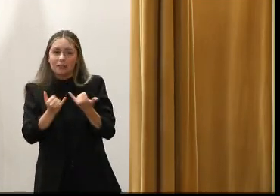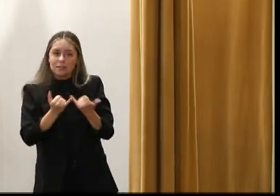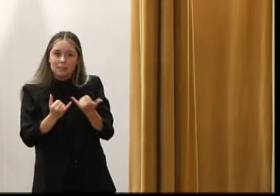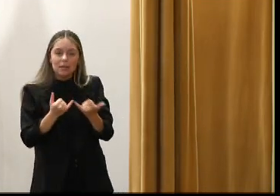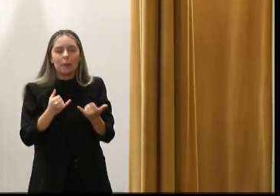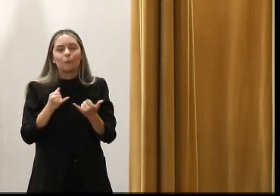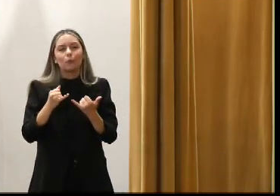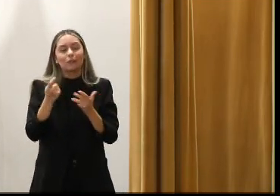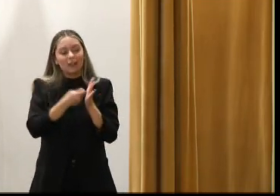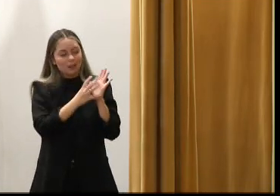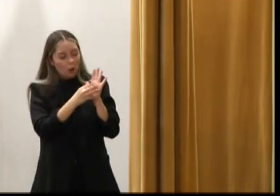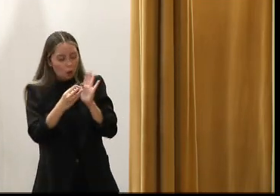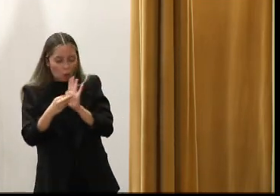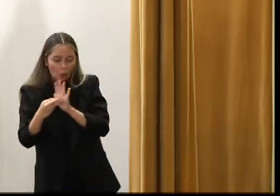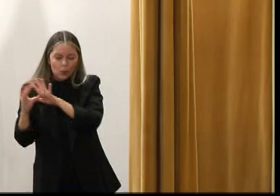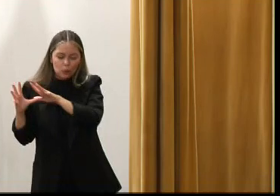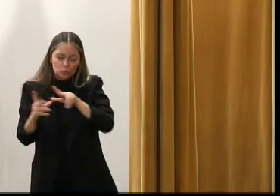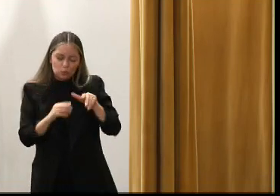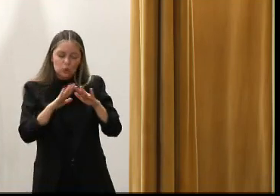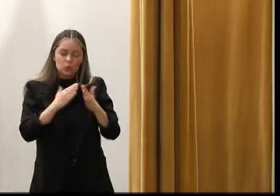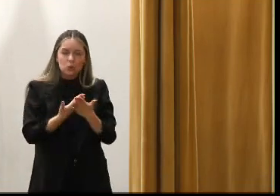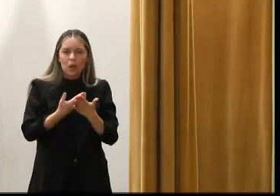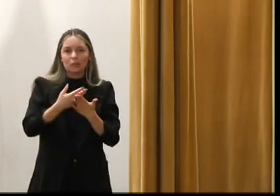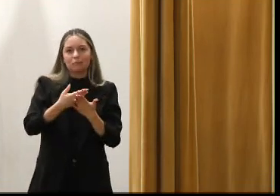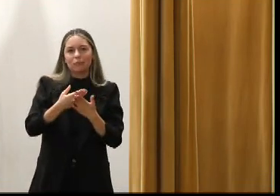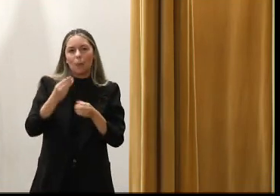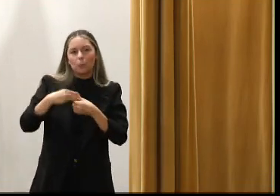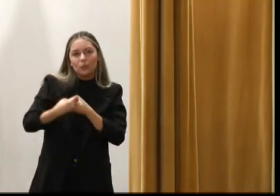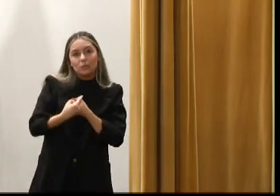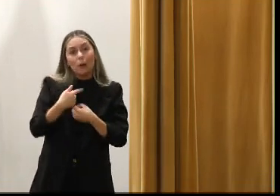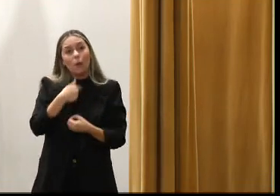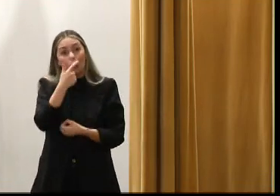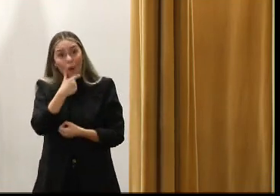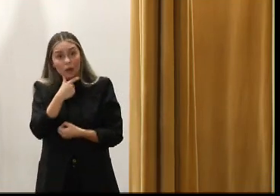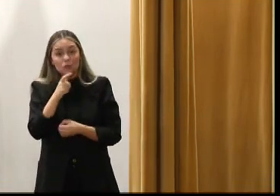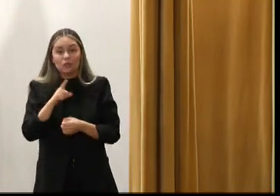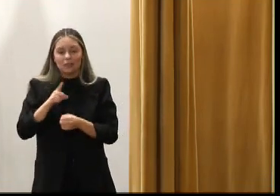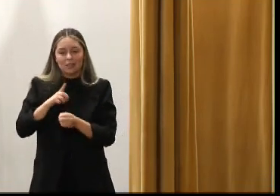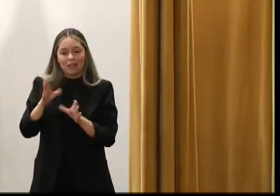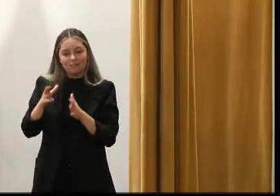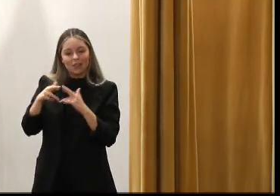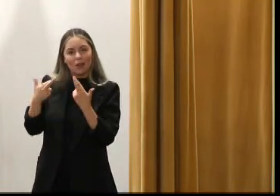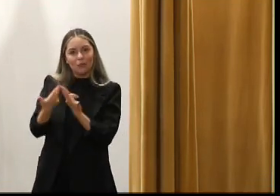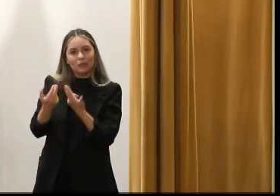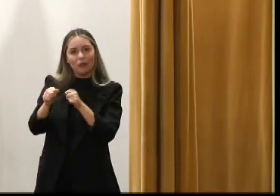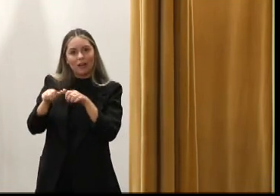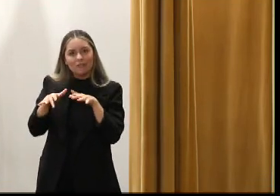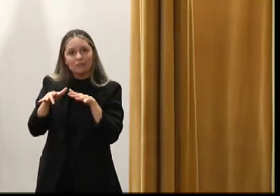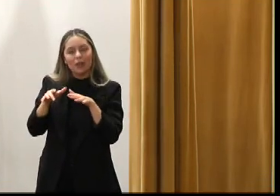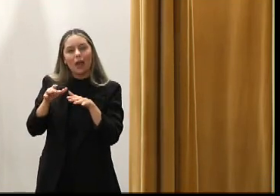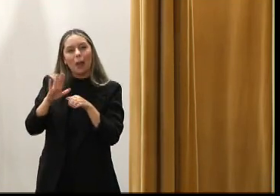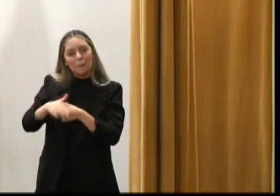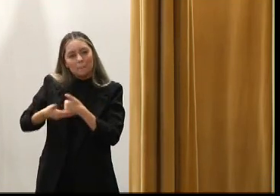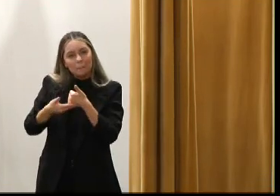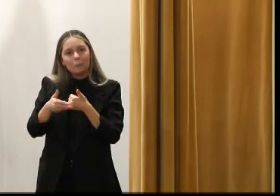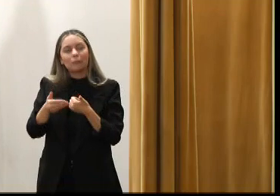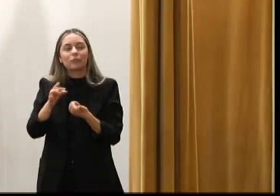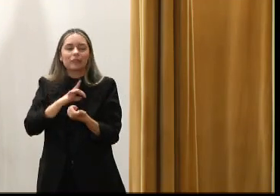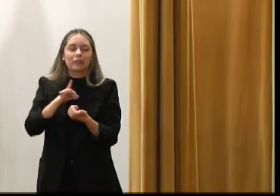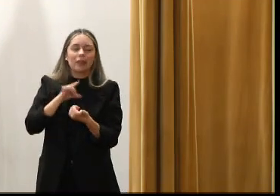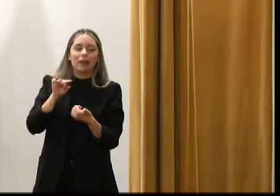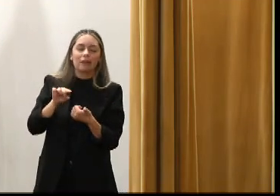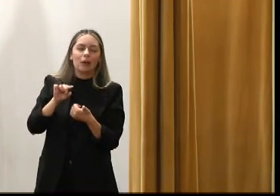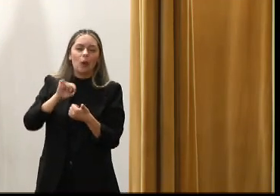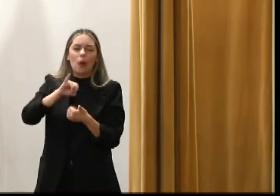todas as escolas municipais. E eu acho que a Conferência Municipal do Meio Ambiente, que há muitos anos não se tinha na cidade, é uma oportunidade muito rica